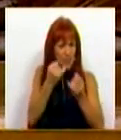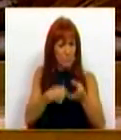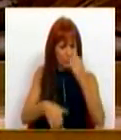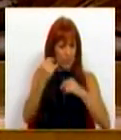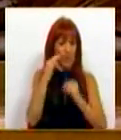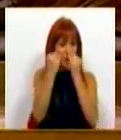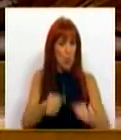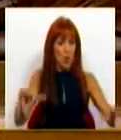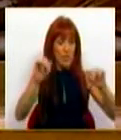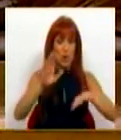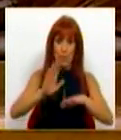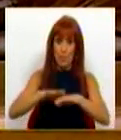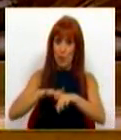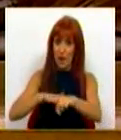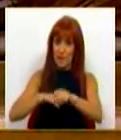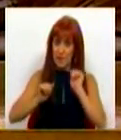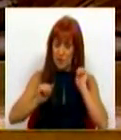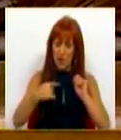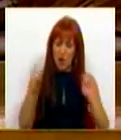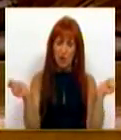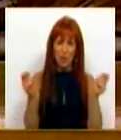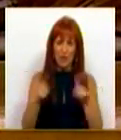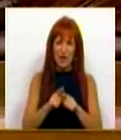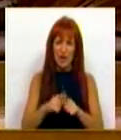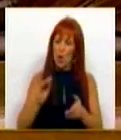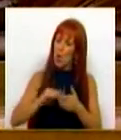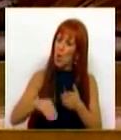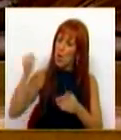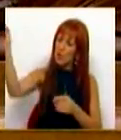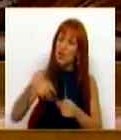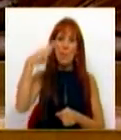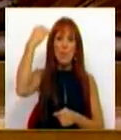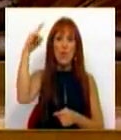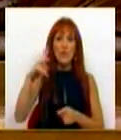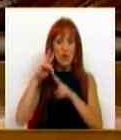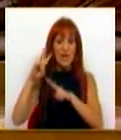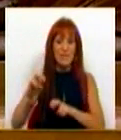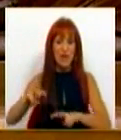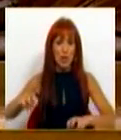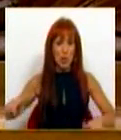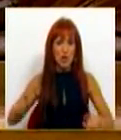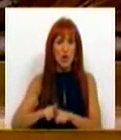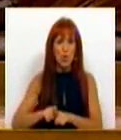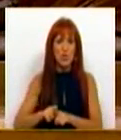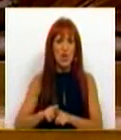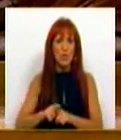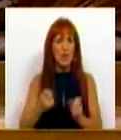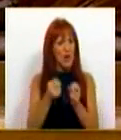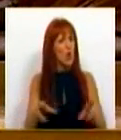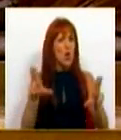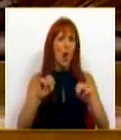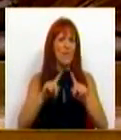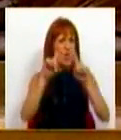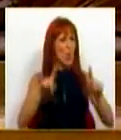inovação. Por isso mesmo, promoveremos a contratação de docentes e investigadores para o rejuvenescimento